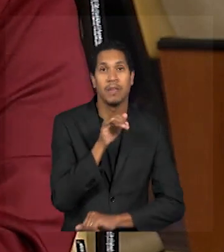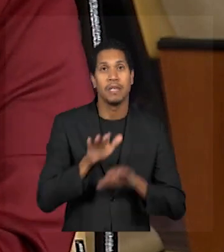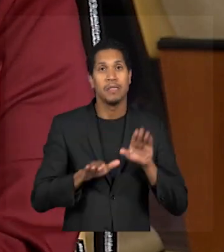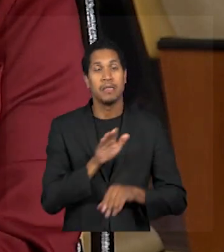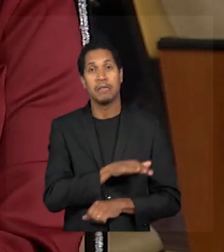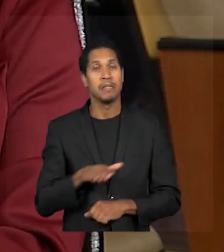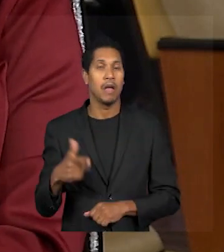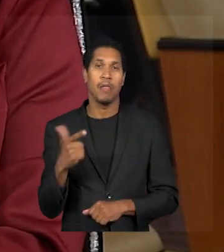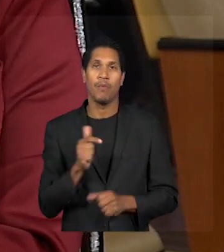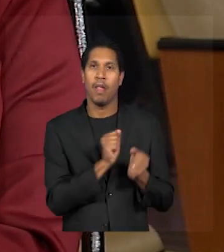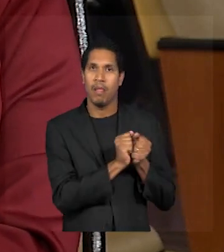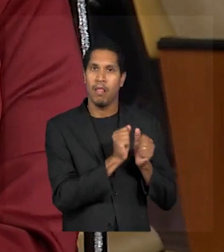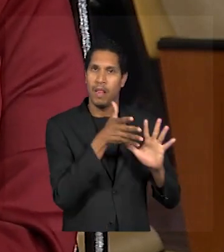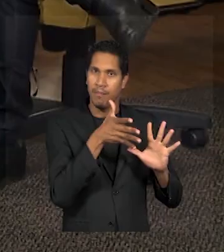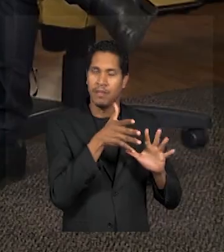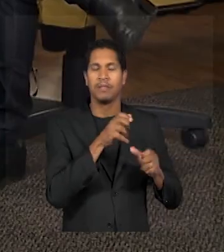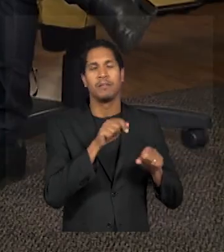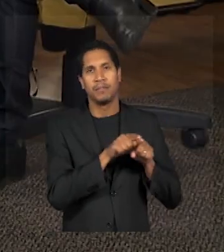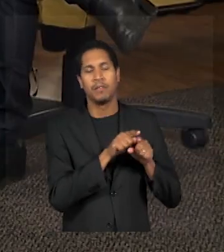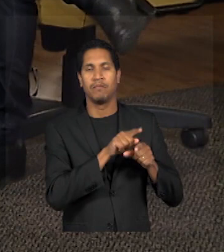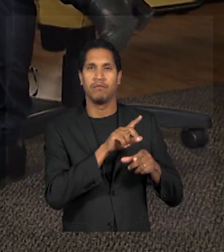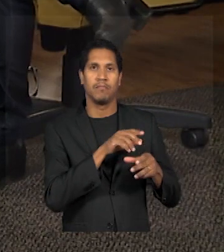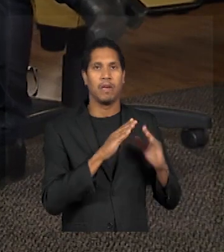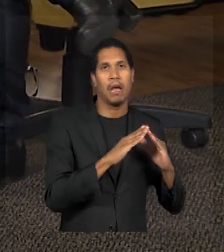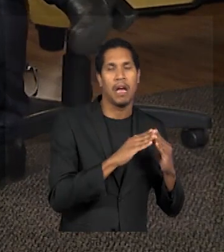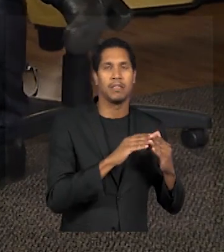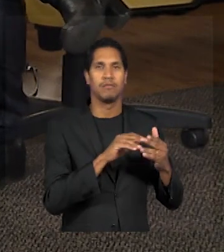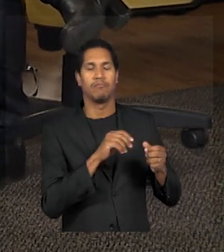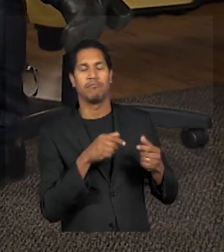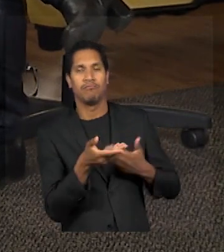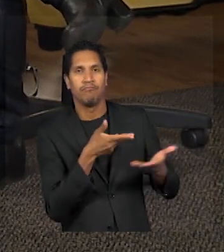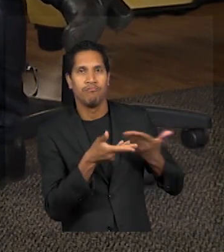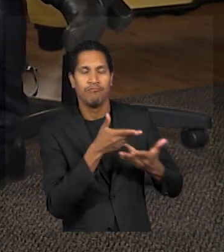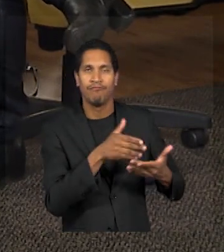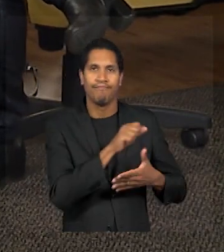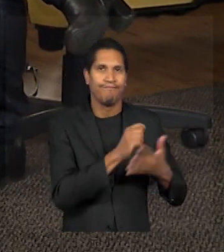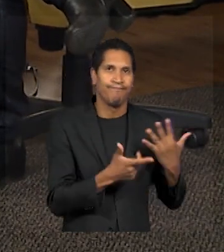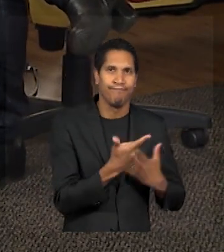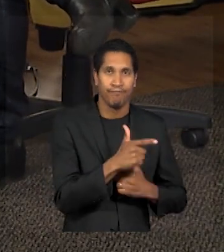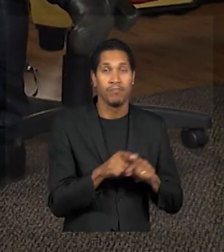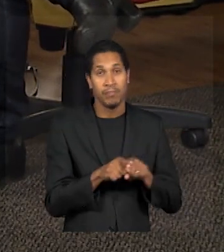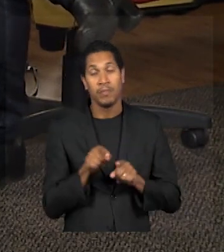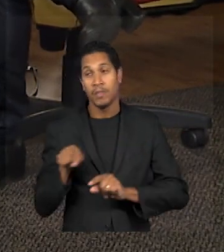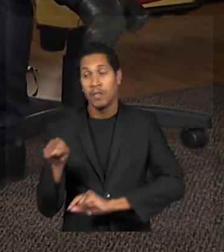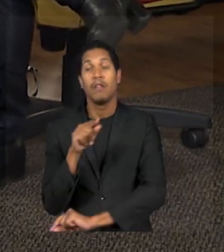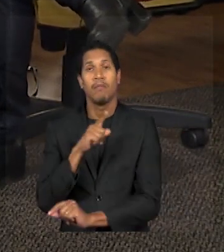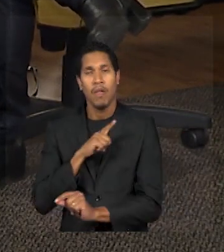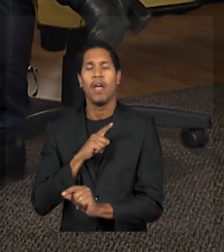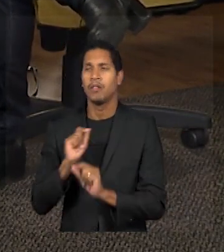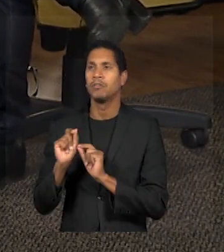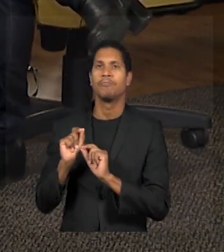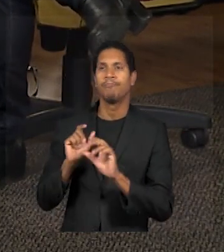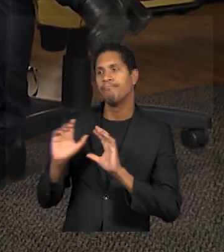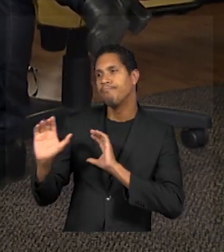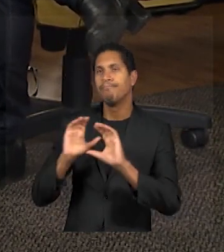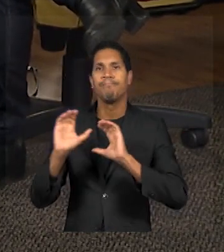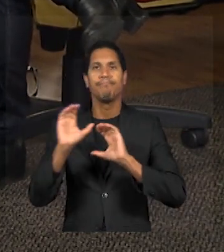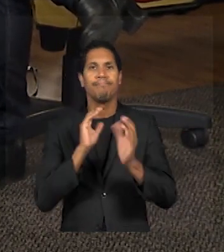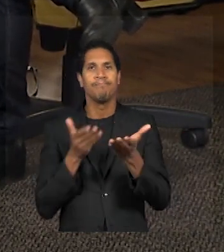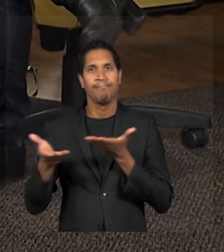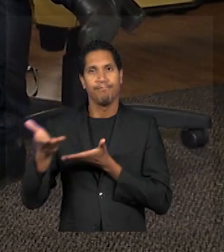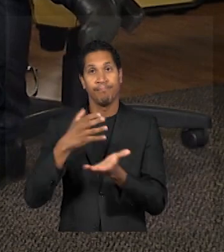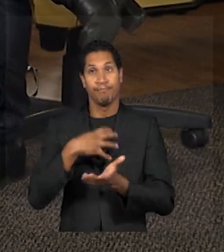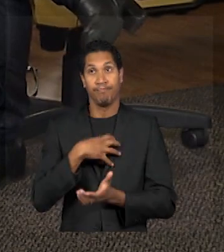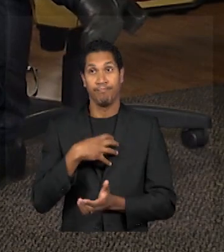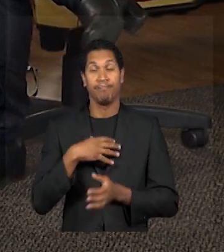têm Libras dentro de casa e com seus familiares, elas até constroem com os familiares uma forma de